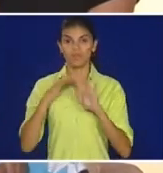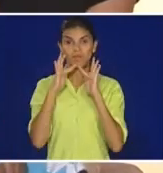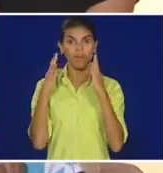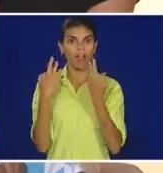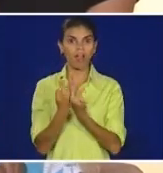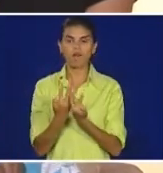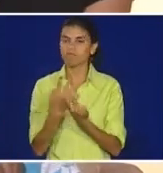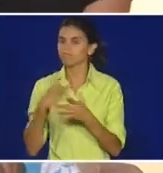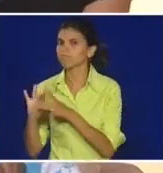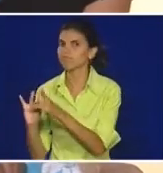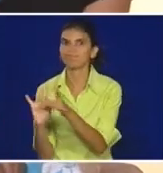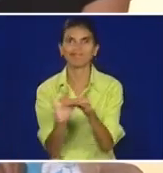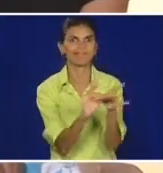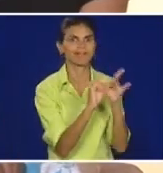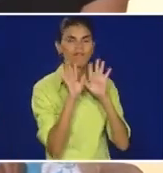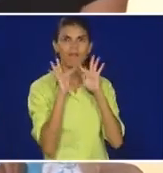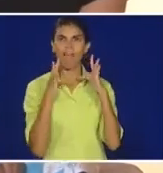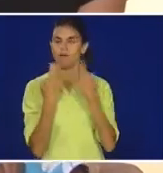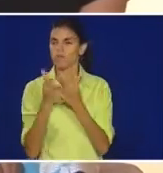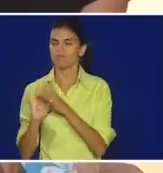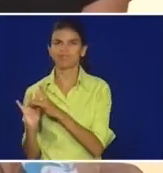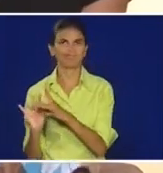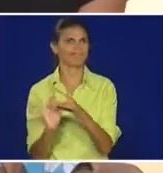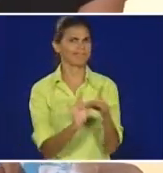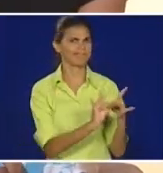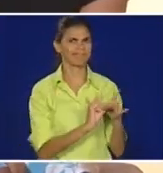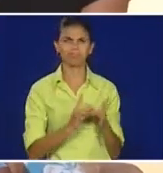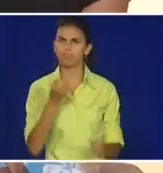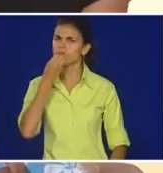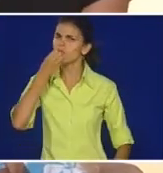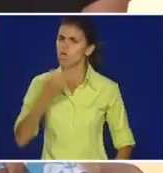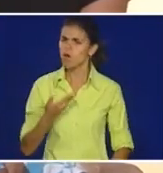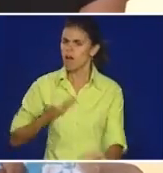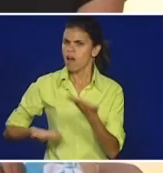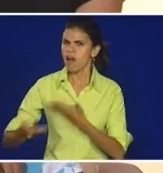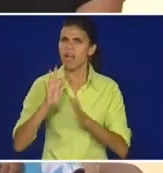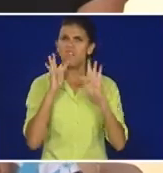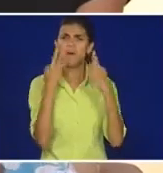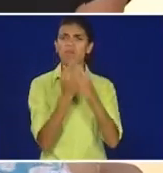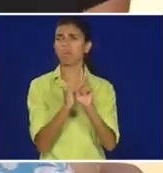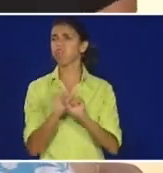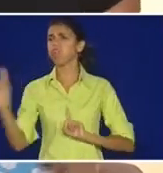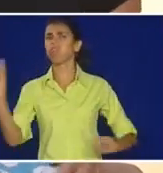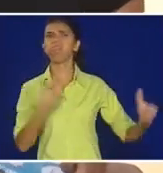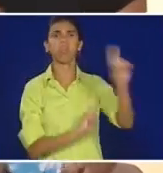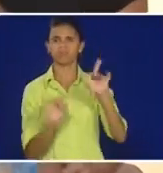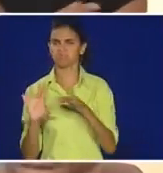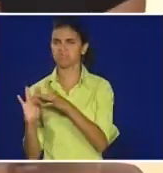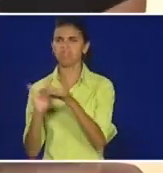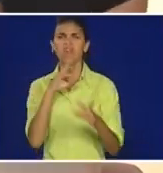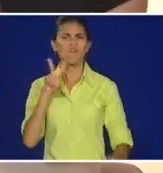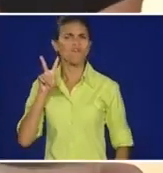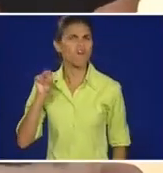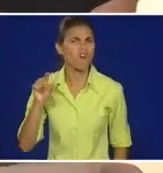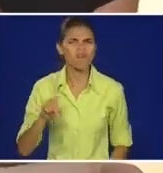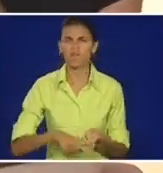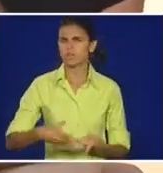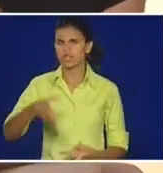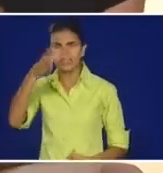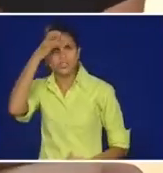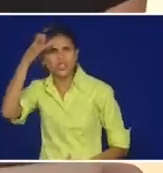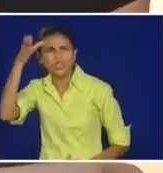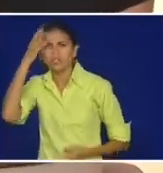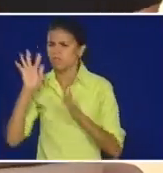familiar, sabe? Foi muito bom, aproximou a família inteira, avós, tios, todo mundo participou